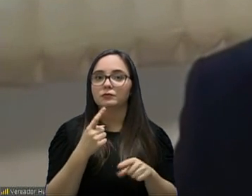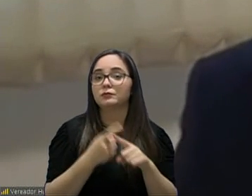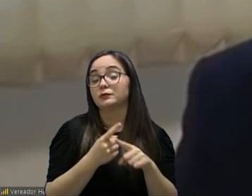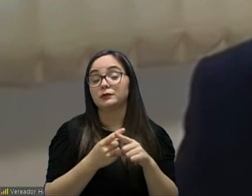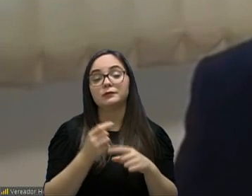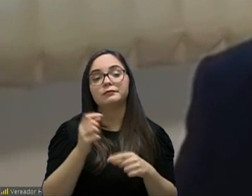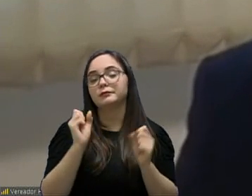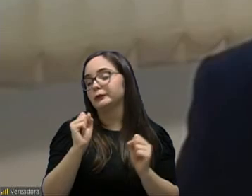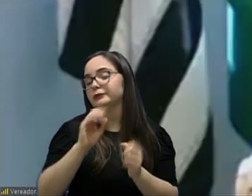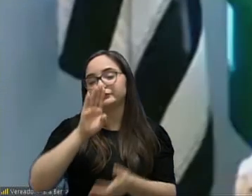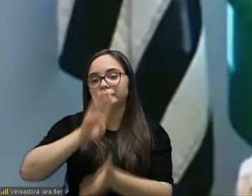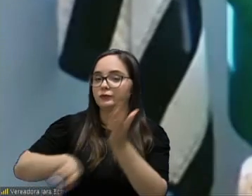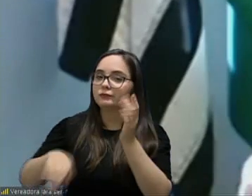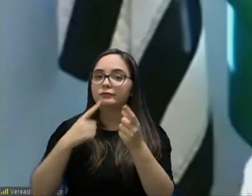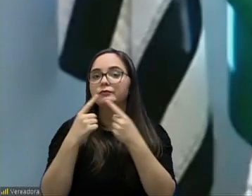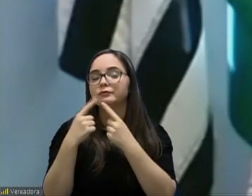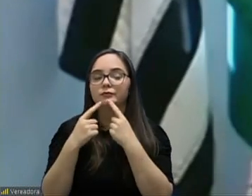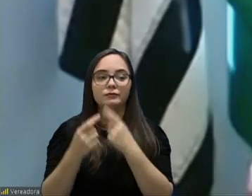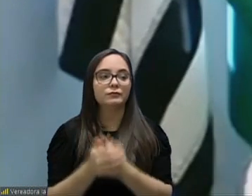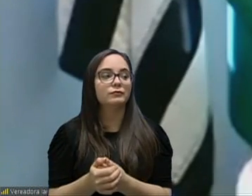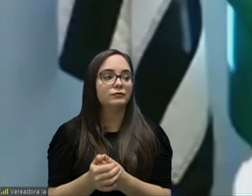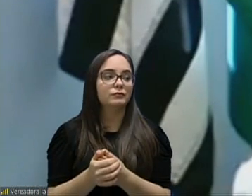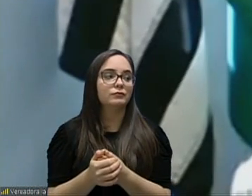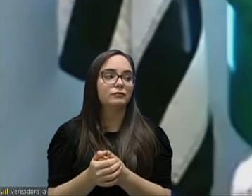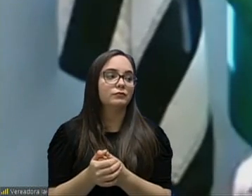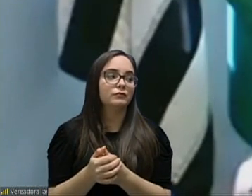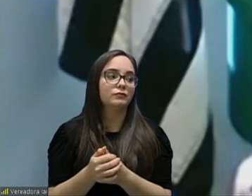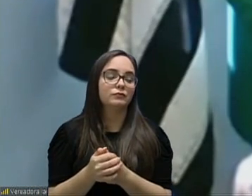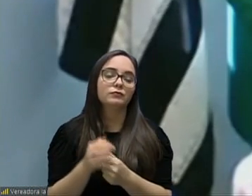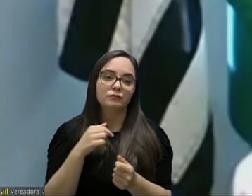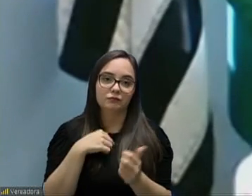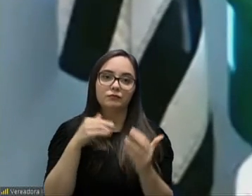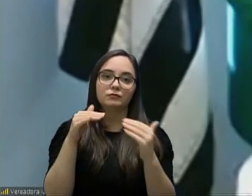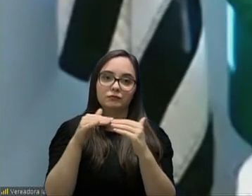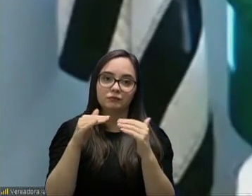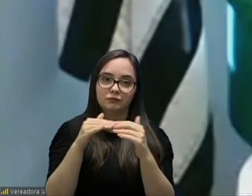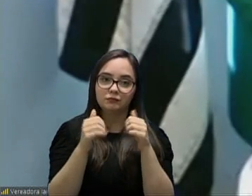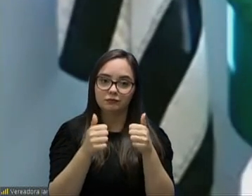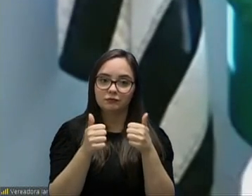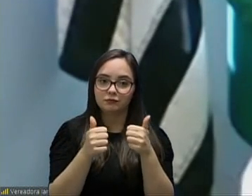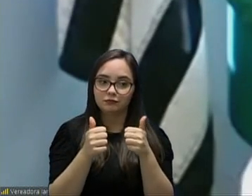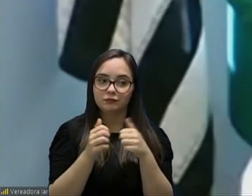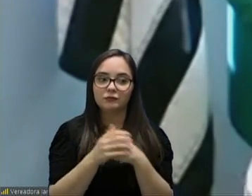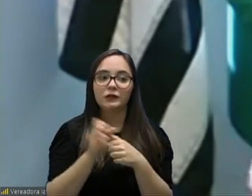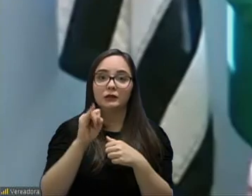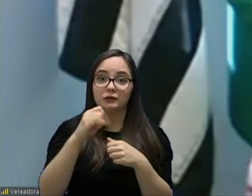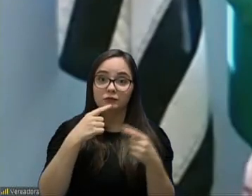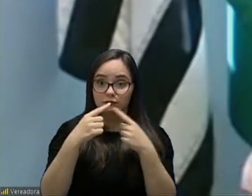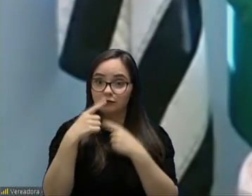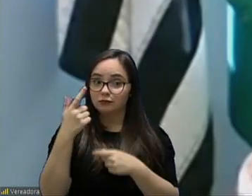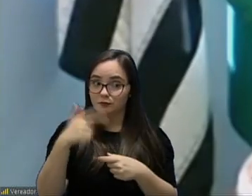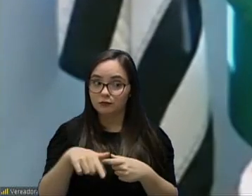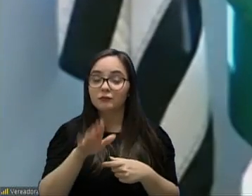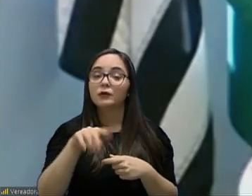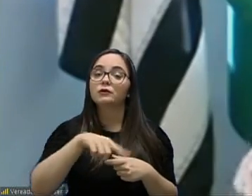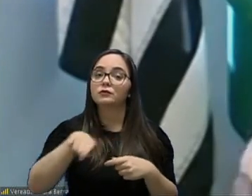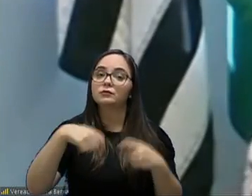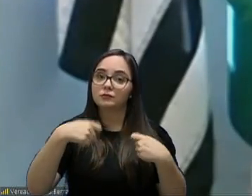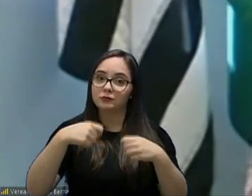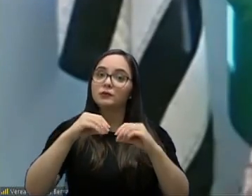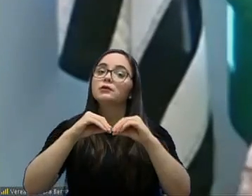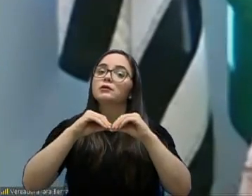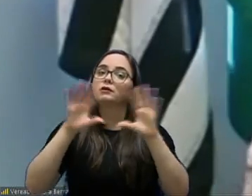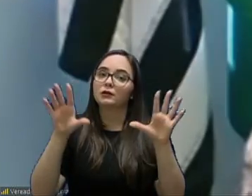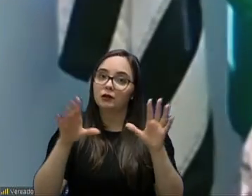pauta. Vereador Dini, eu concordo com o senhor, já que vai haver o debate, mas isso tem que ser esclarecido de